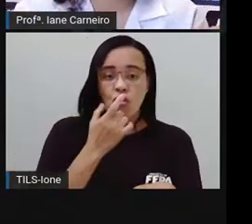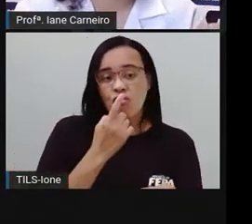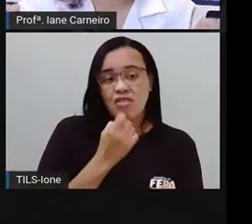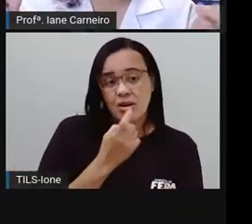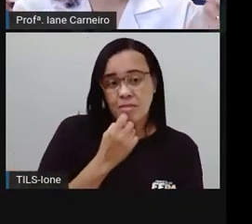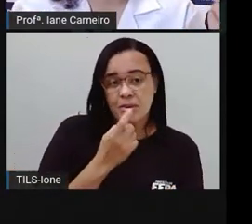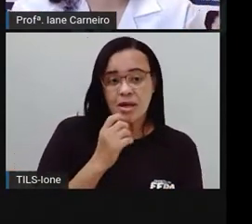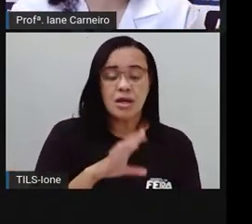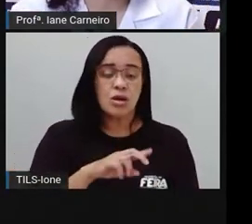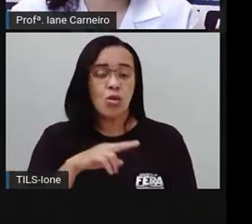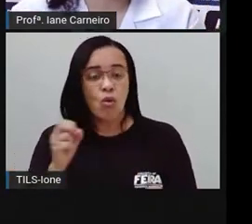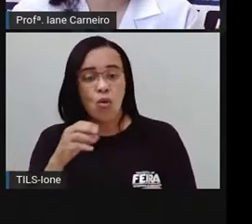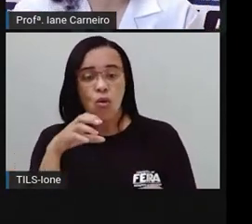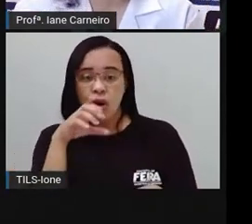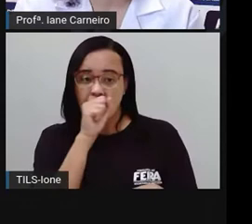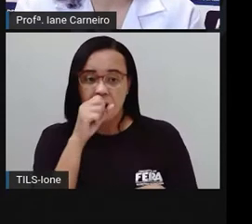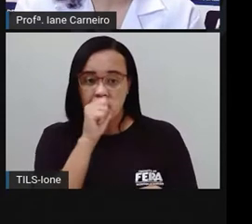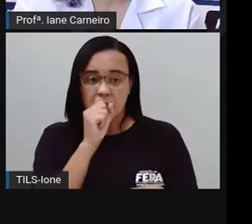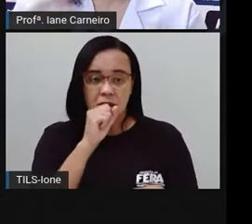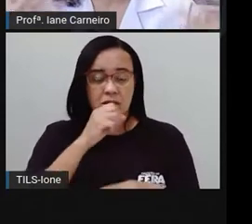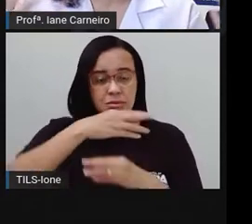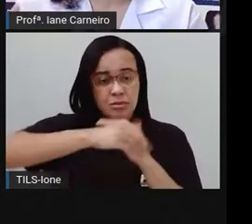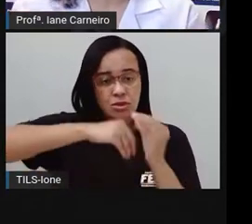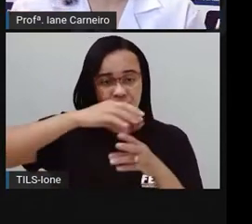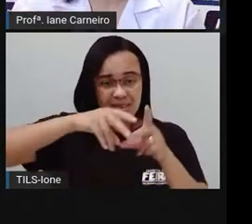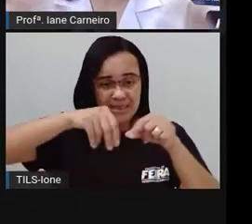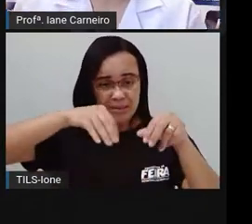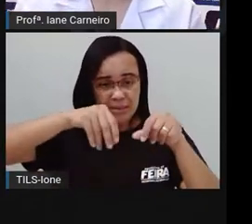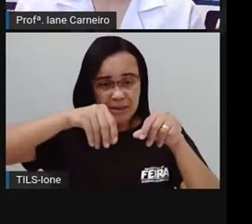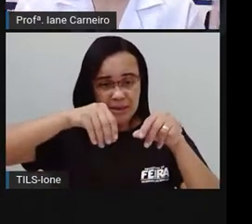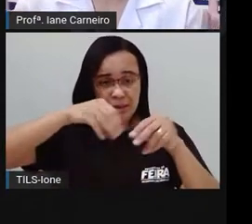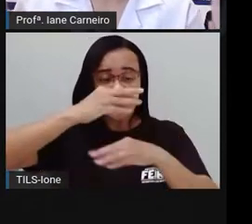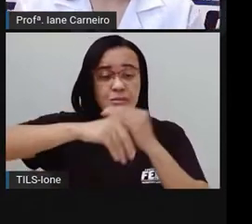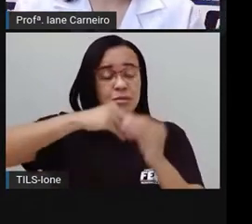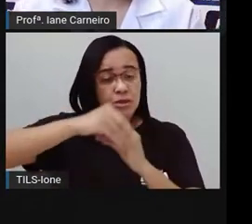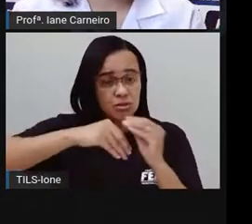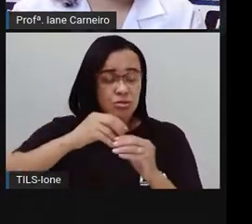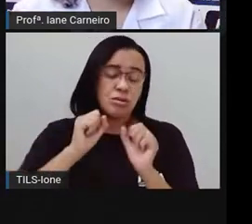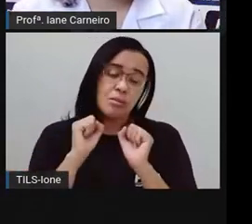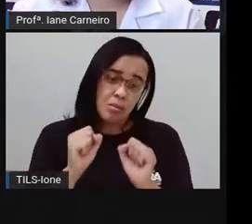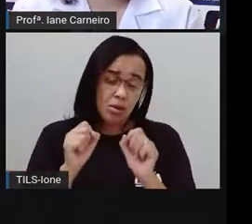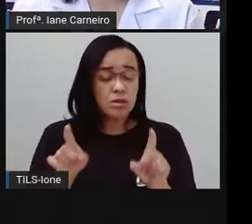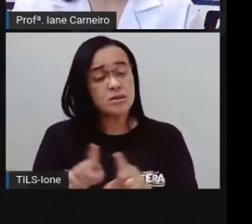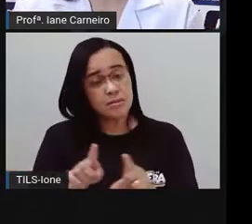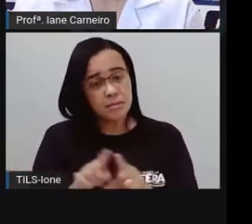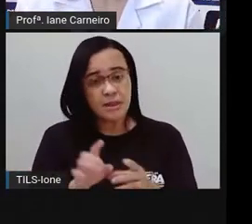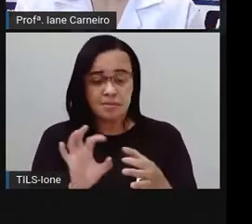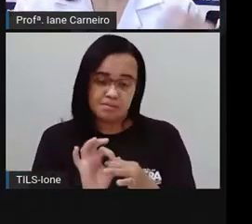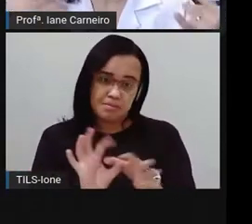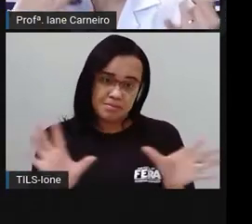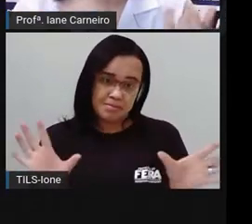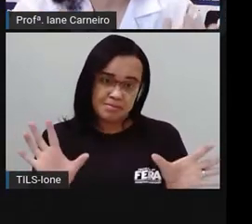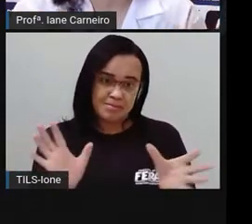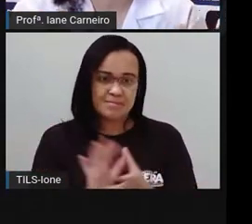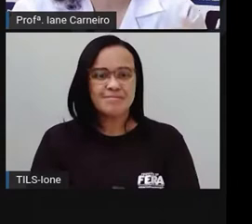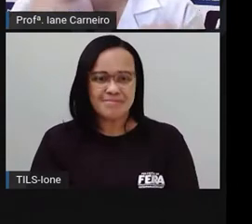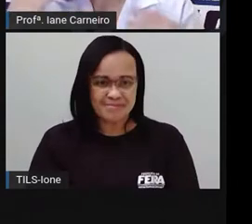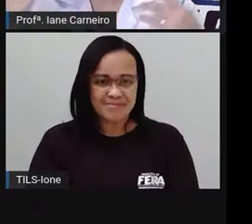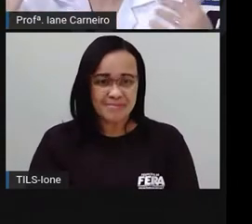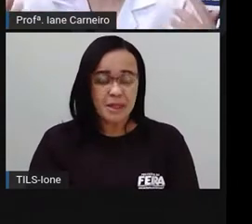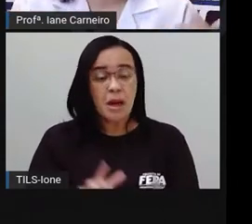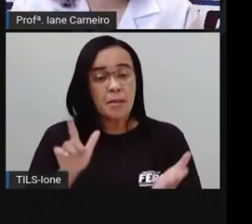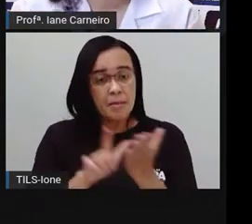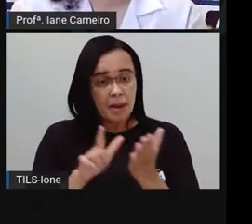laranjinha do açafrão, né, para pintar. Então a gente pode fazer tinta de diversas formas, tá certo? Papel crepom